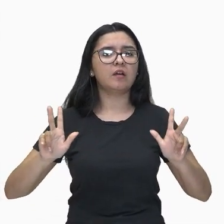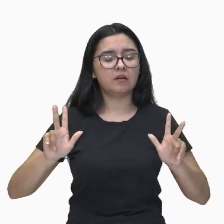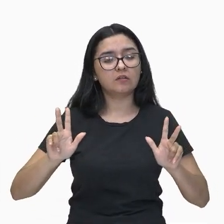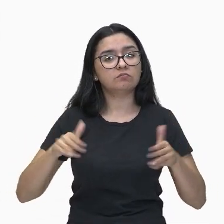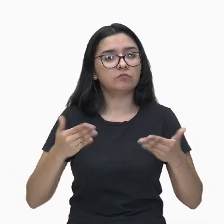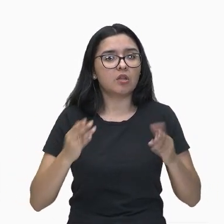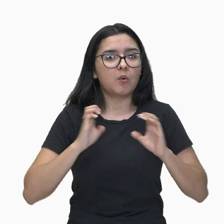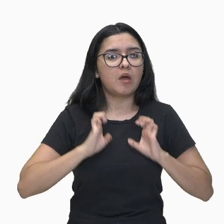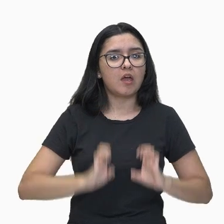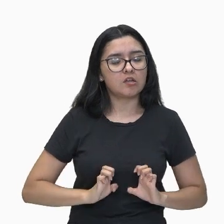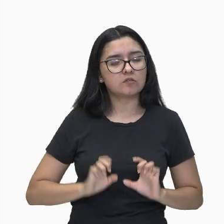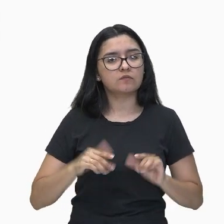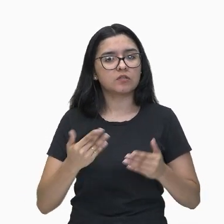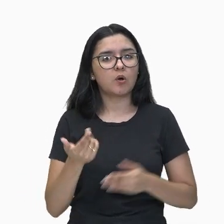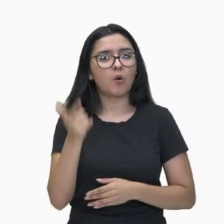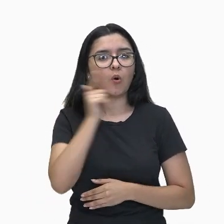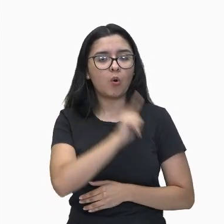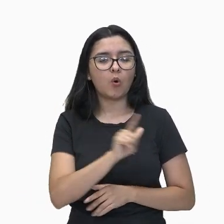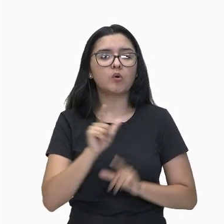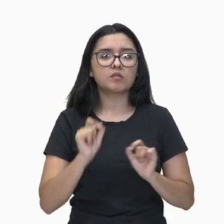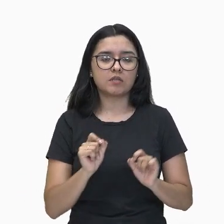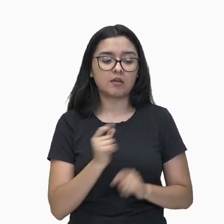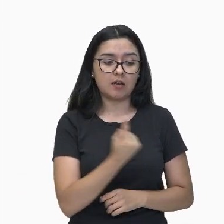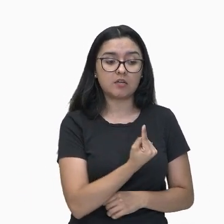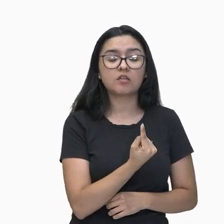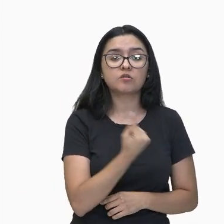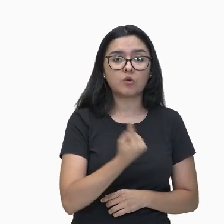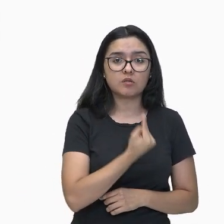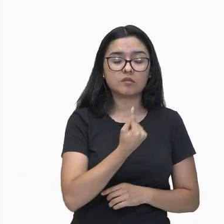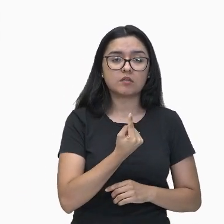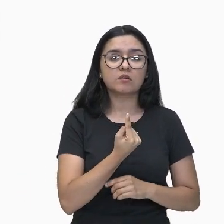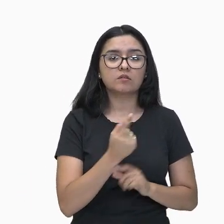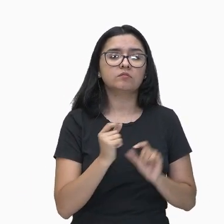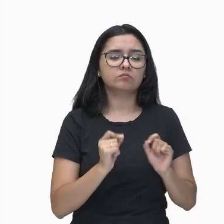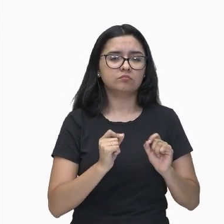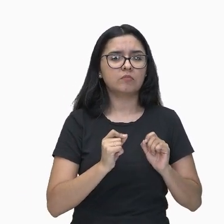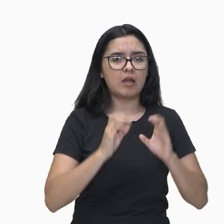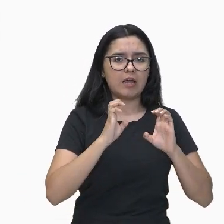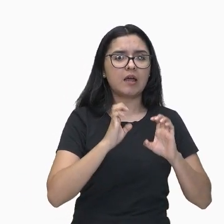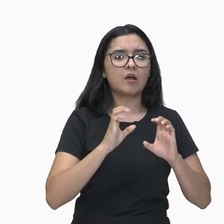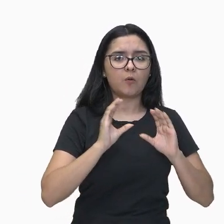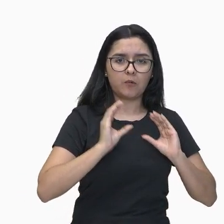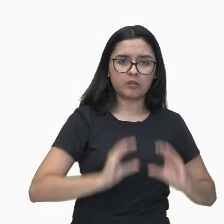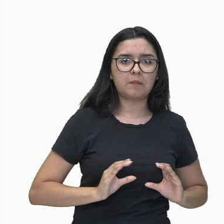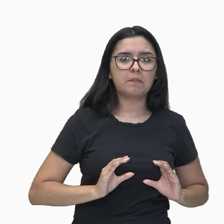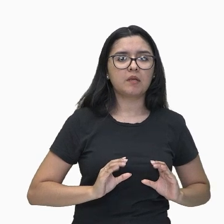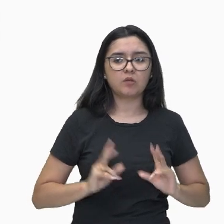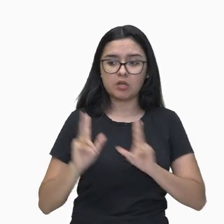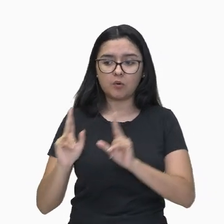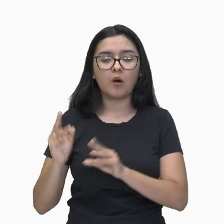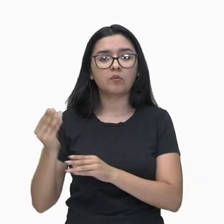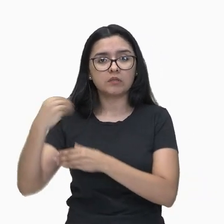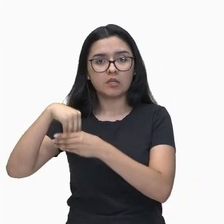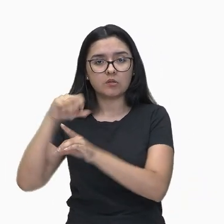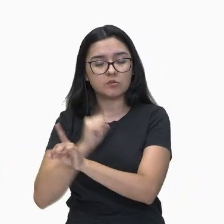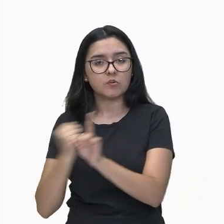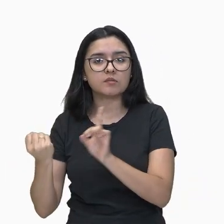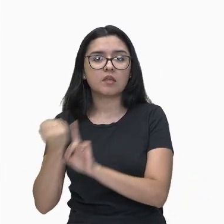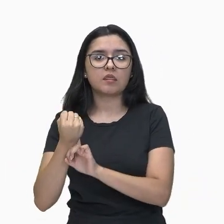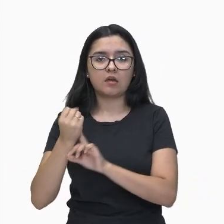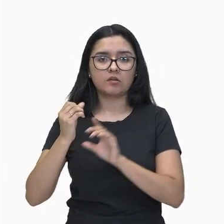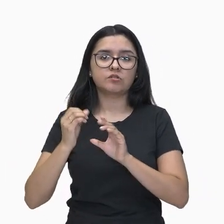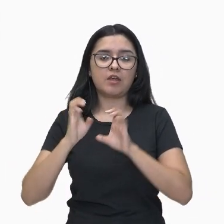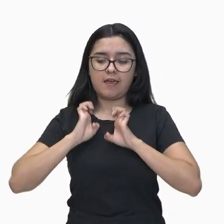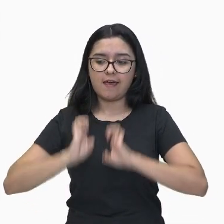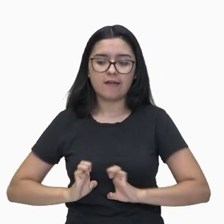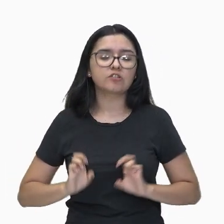ética é quando você consegue ser o que você é no seu íntimo, você consegue ser para a sociedade. É como se eu dissesse